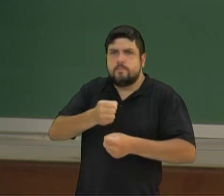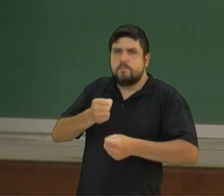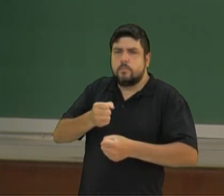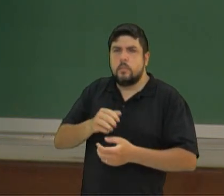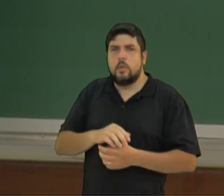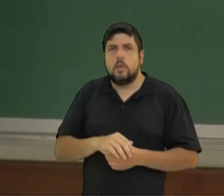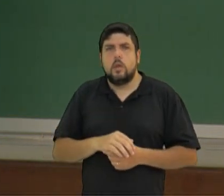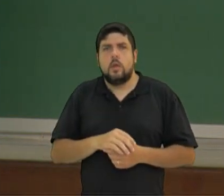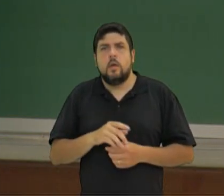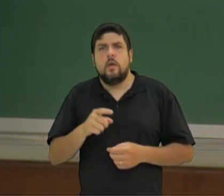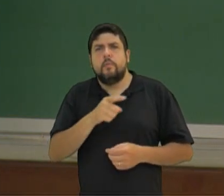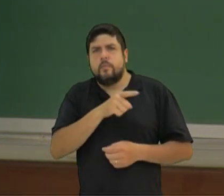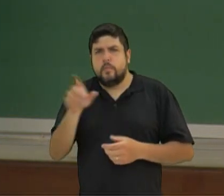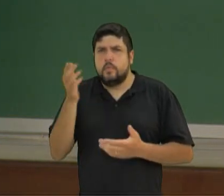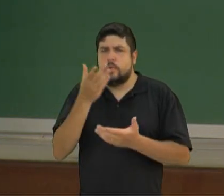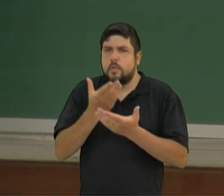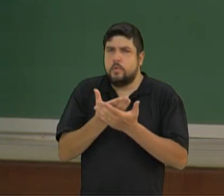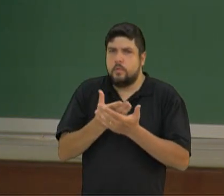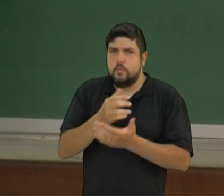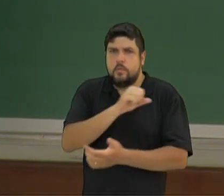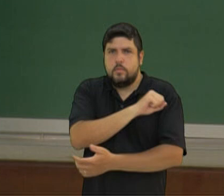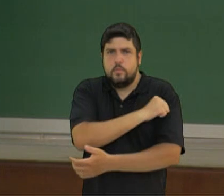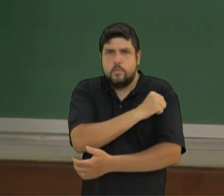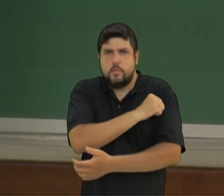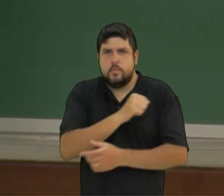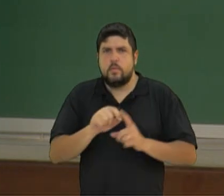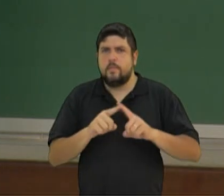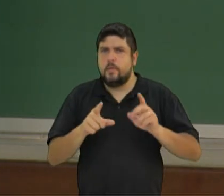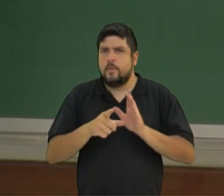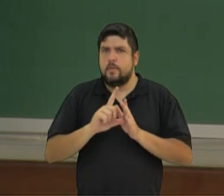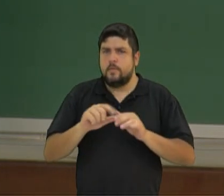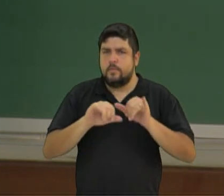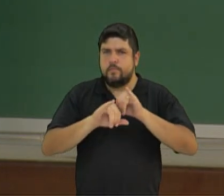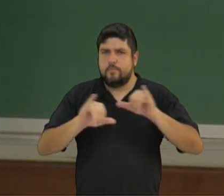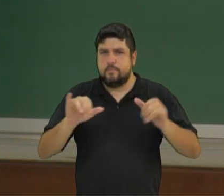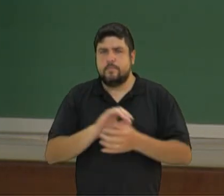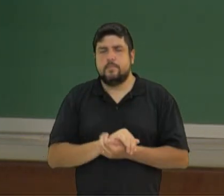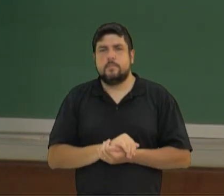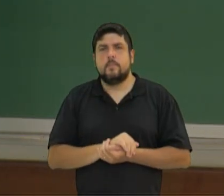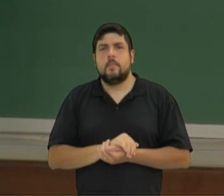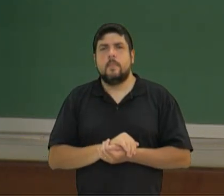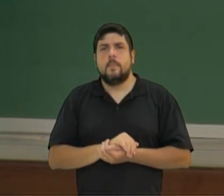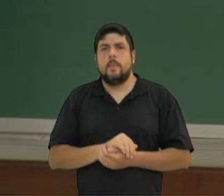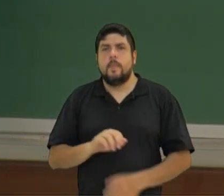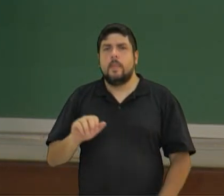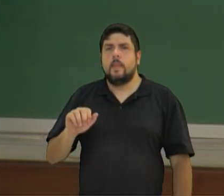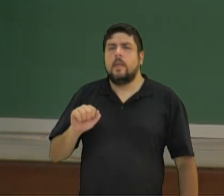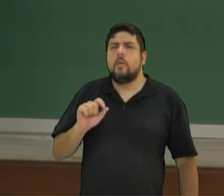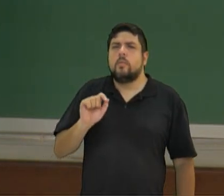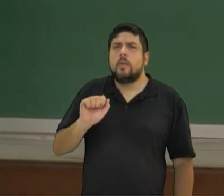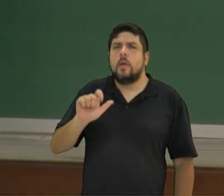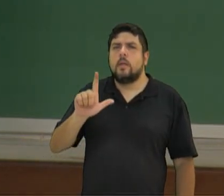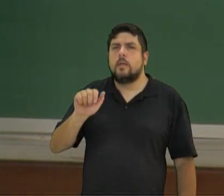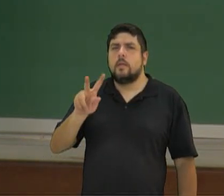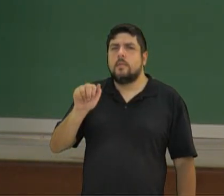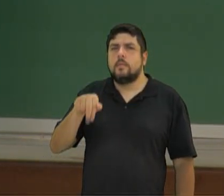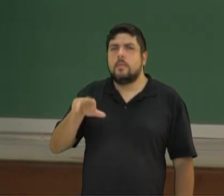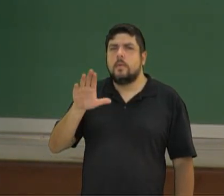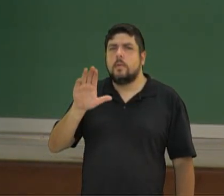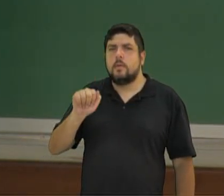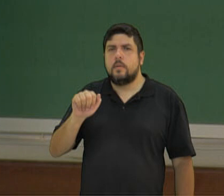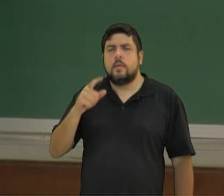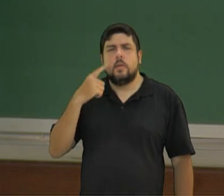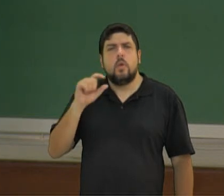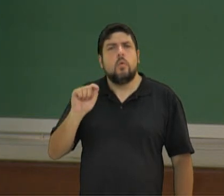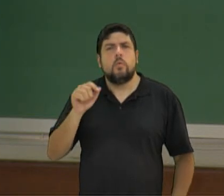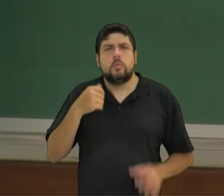vão estudar também lá no oitavo ano, mas eu já vou contar para vocês um pouquinho. As alavancas são máquinas simples que facilitam a